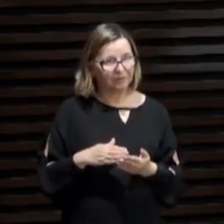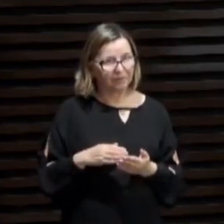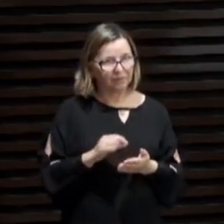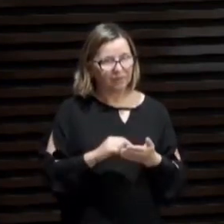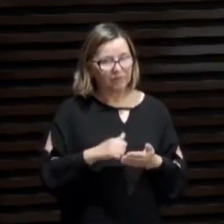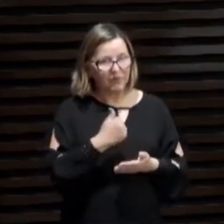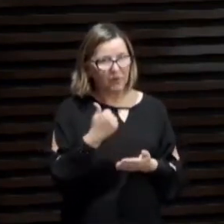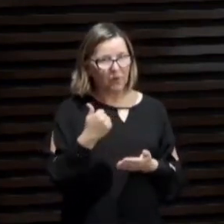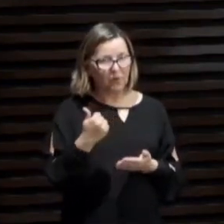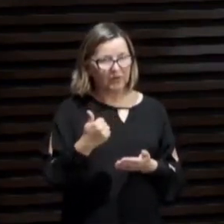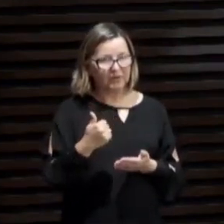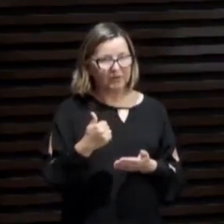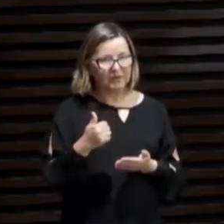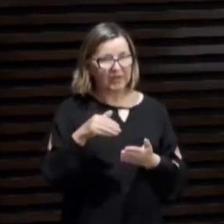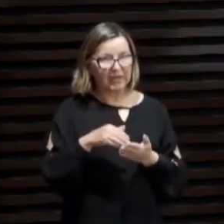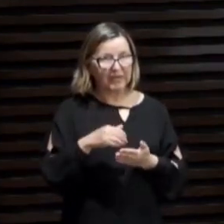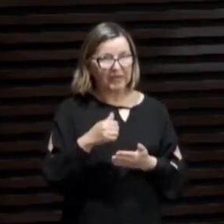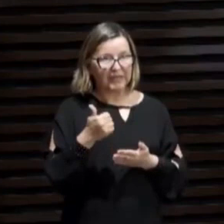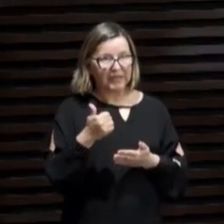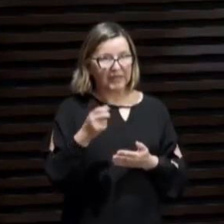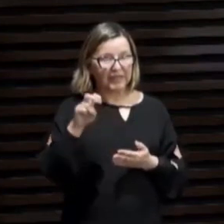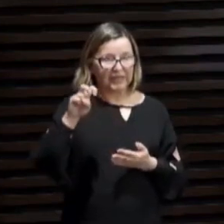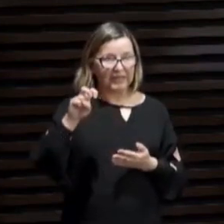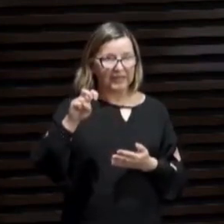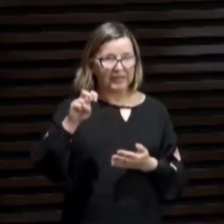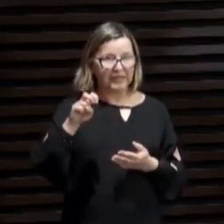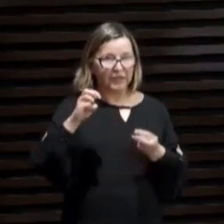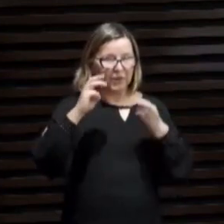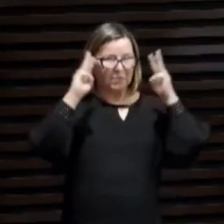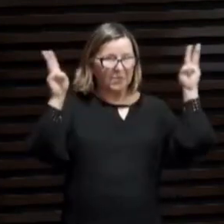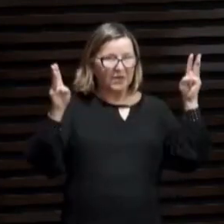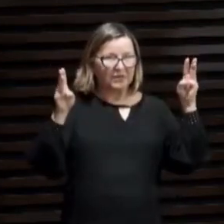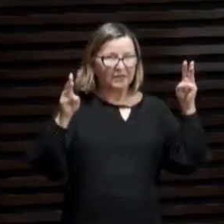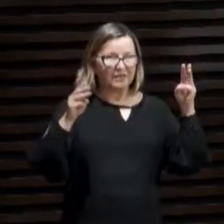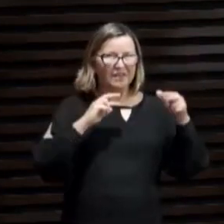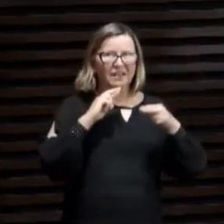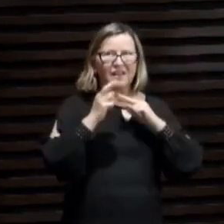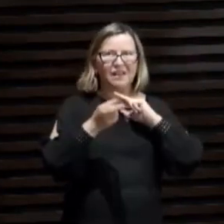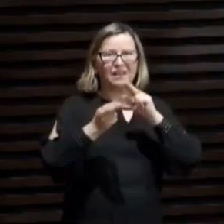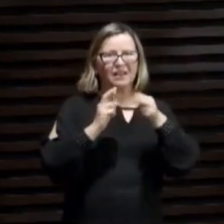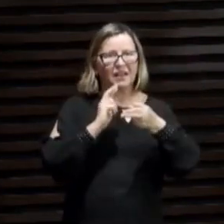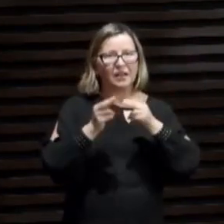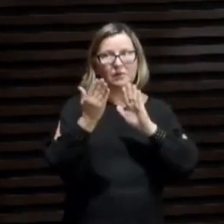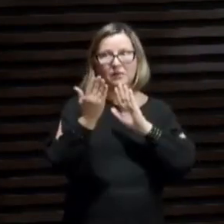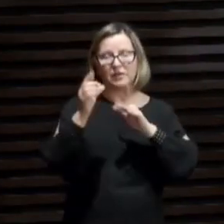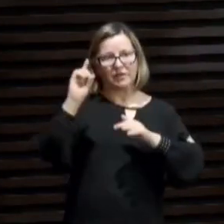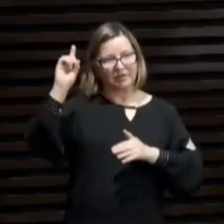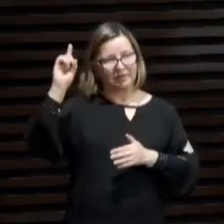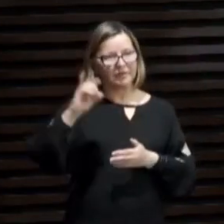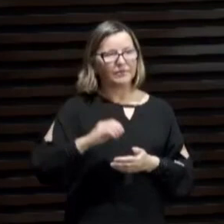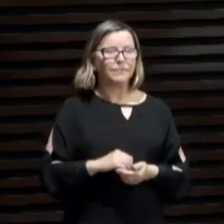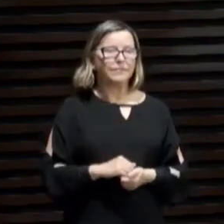versículo 11 a 15, Moisés faz uma lamentação. Eu quero ler esse texto, meu irmão, que eu preciso tentar colocar um pouco de